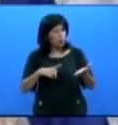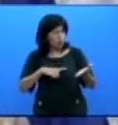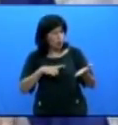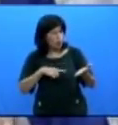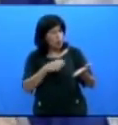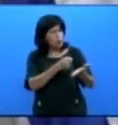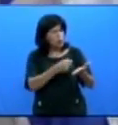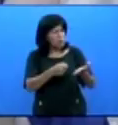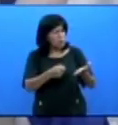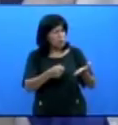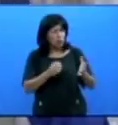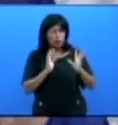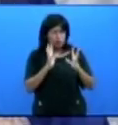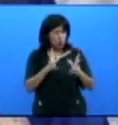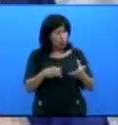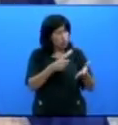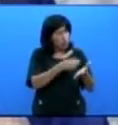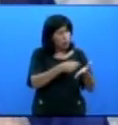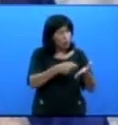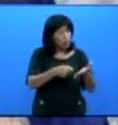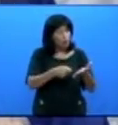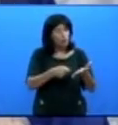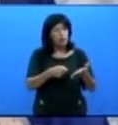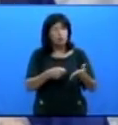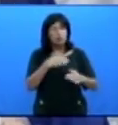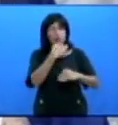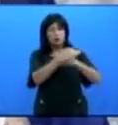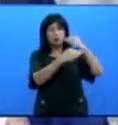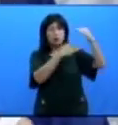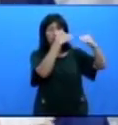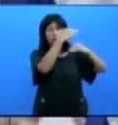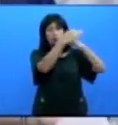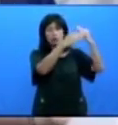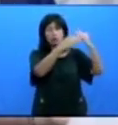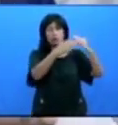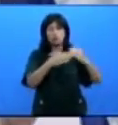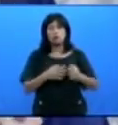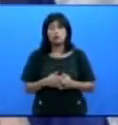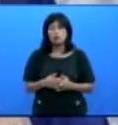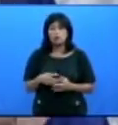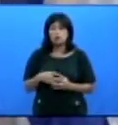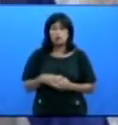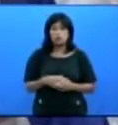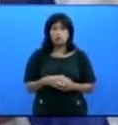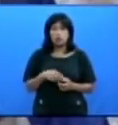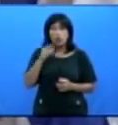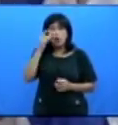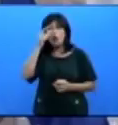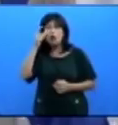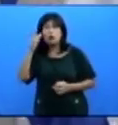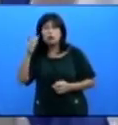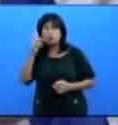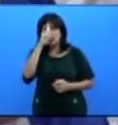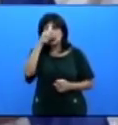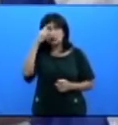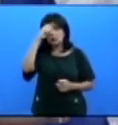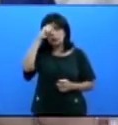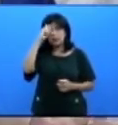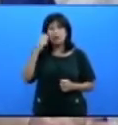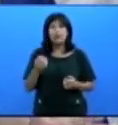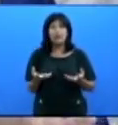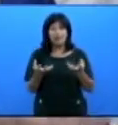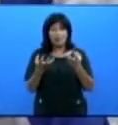até chegarmos aqui nesta obra. A expectativa da Santa Casa era de entregar, pelo menos, a